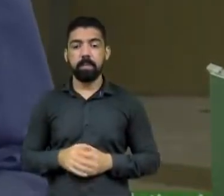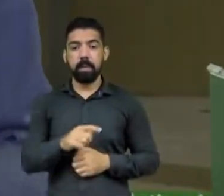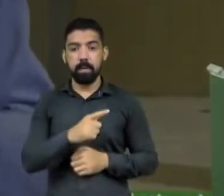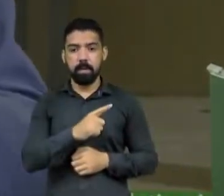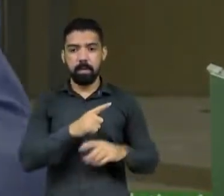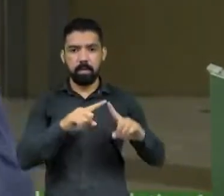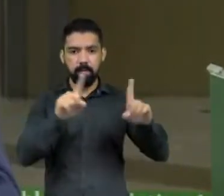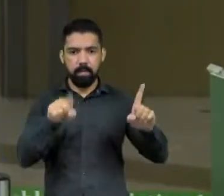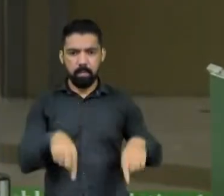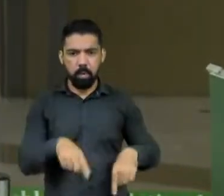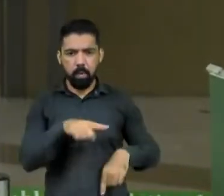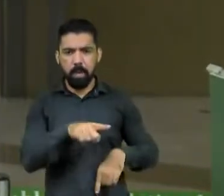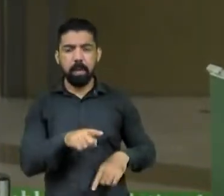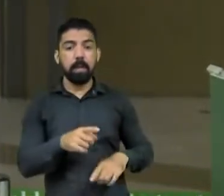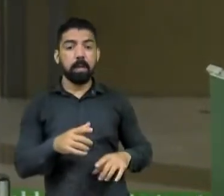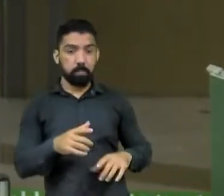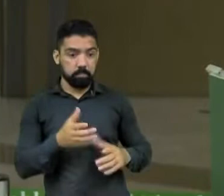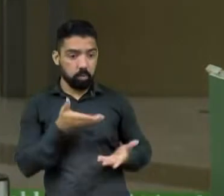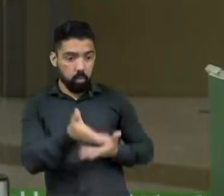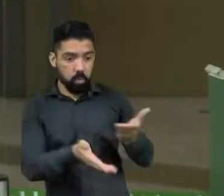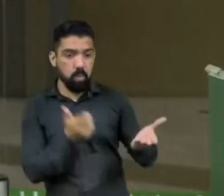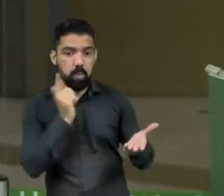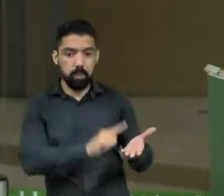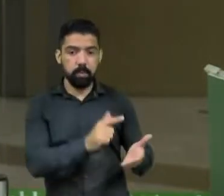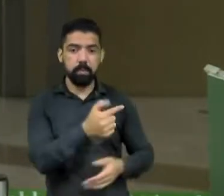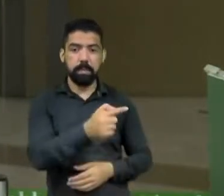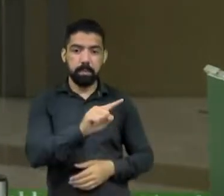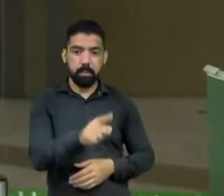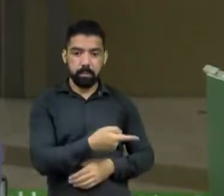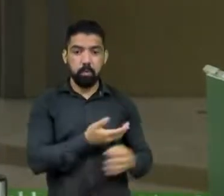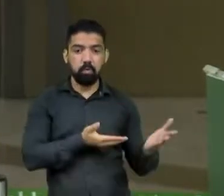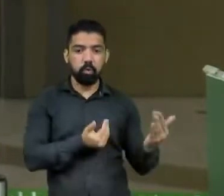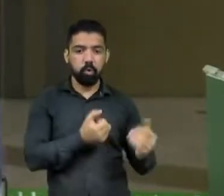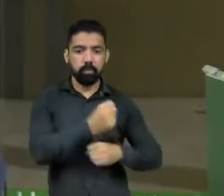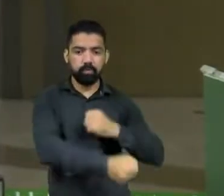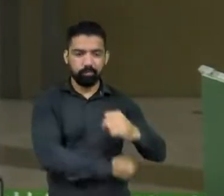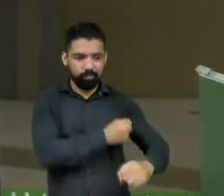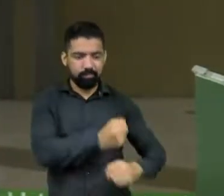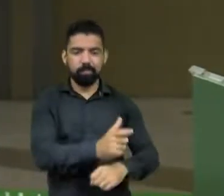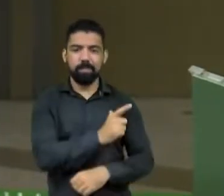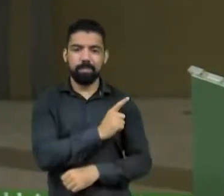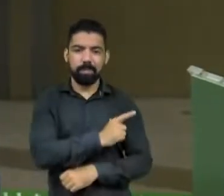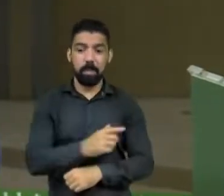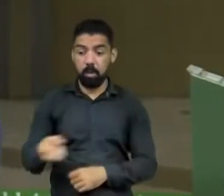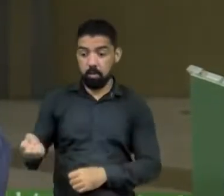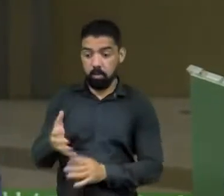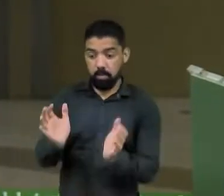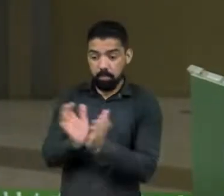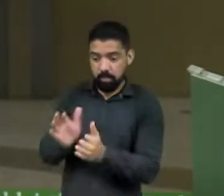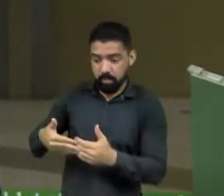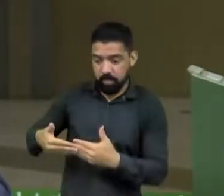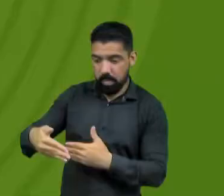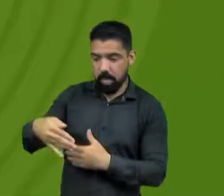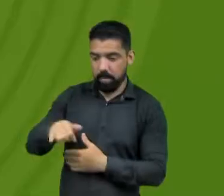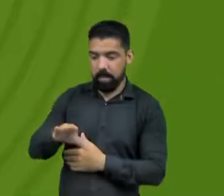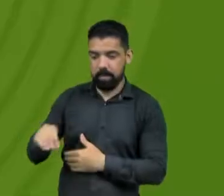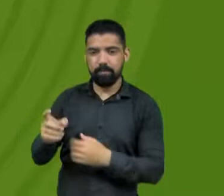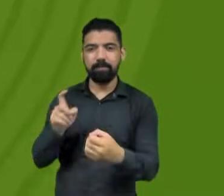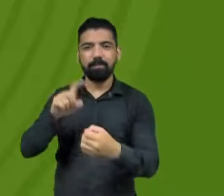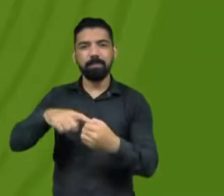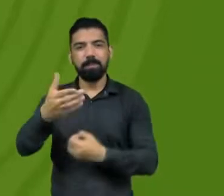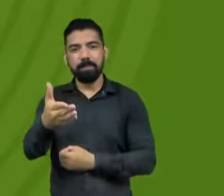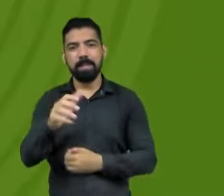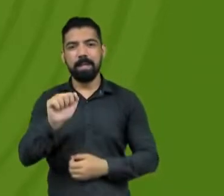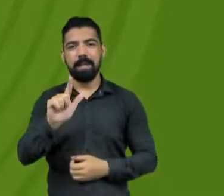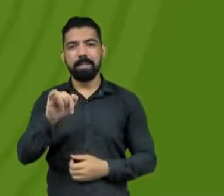7.285 estudantes por ano são qualificados para o mercado do trabalho. Novas turmas agora em maio. Voltamos ao estúdio. Aline, é com